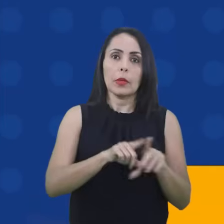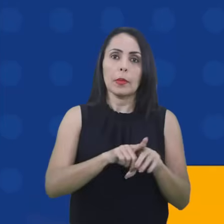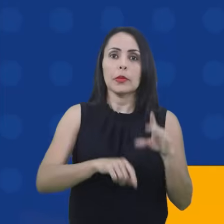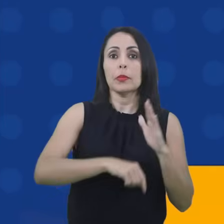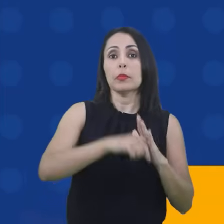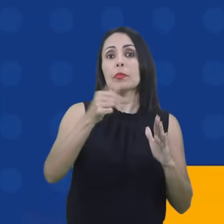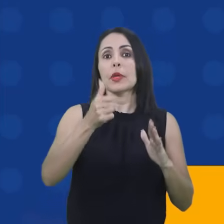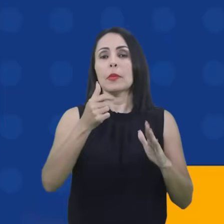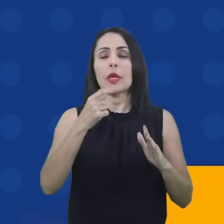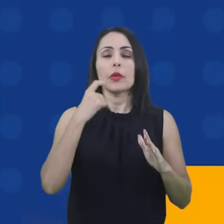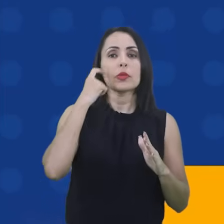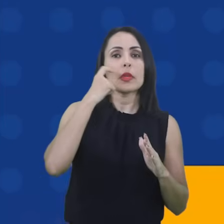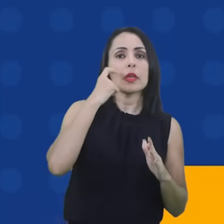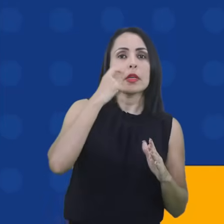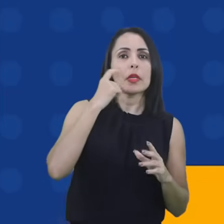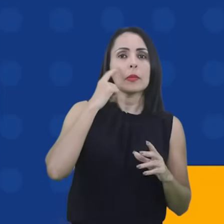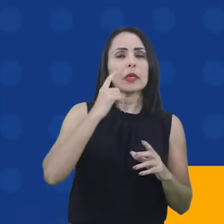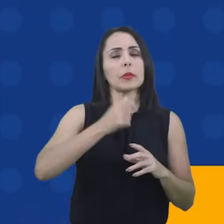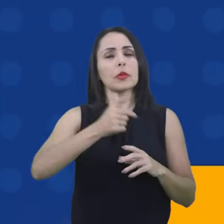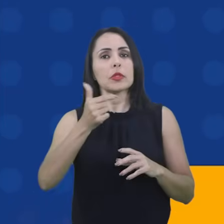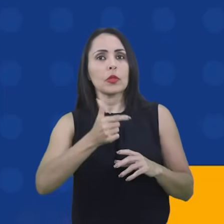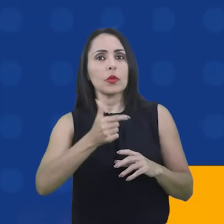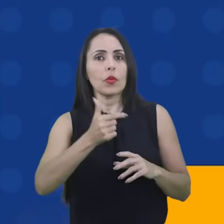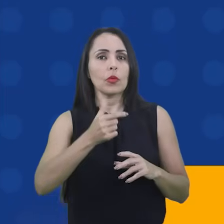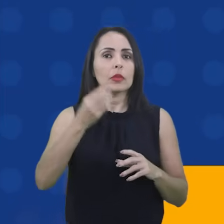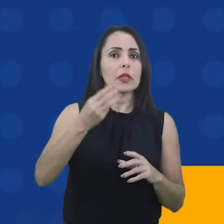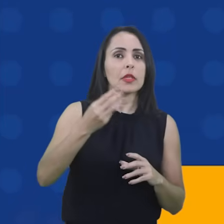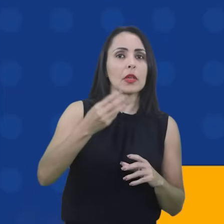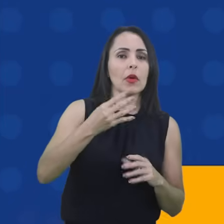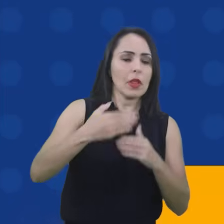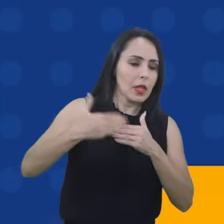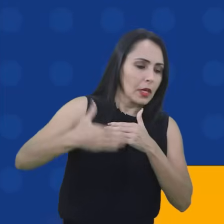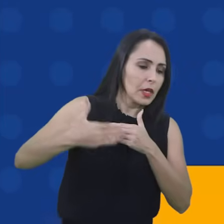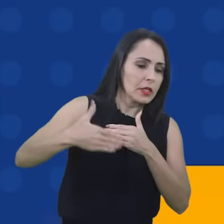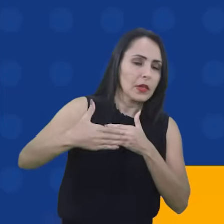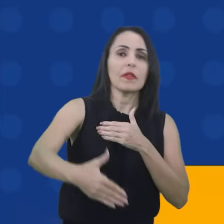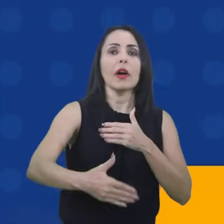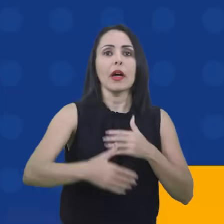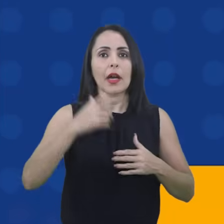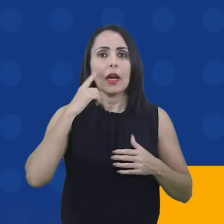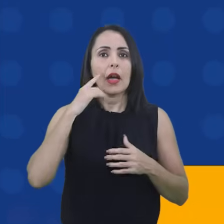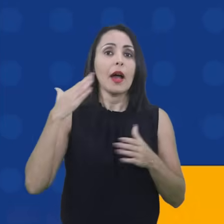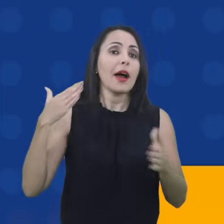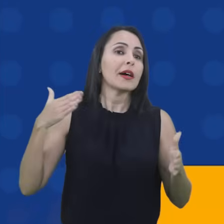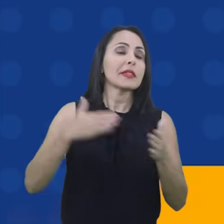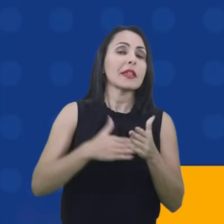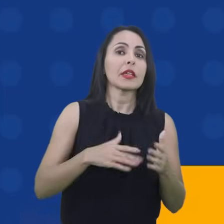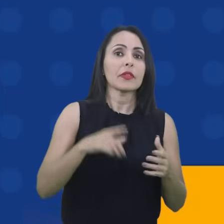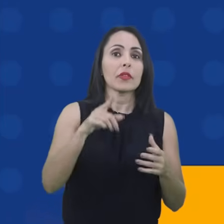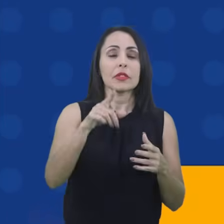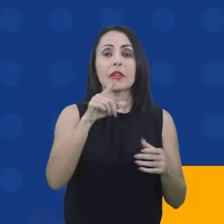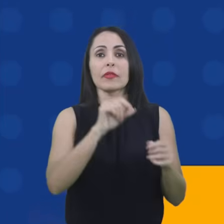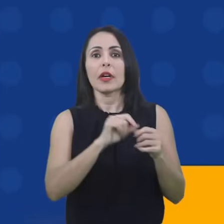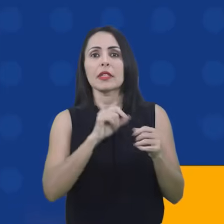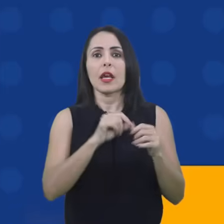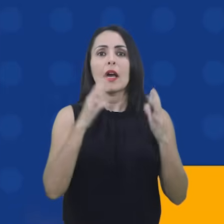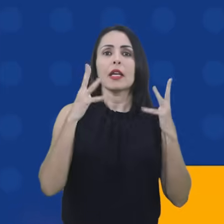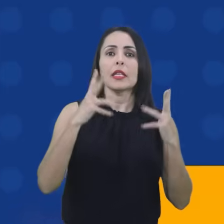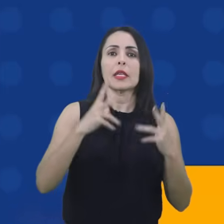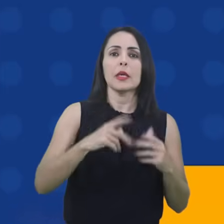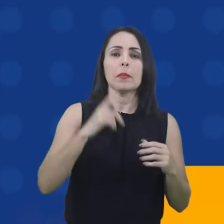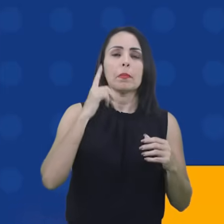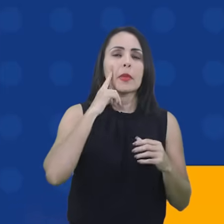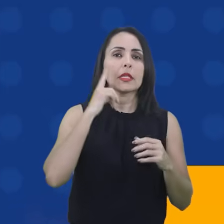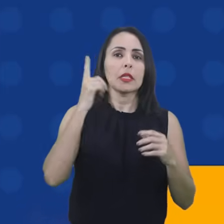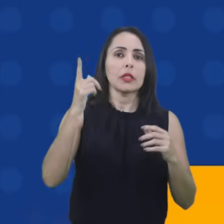primeiro dente, passa para o segundo espaço, terceiro e assim sucessivamente, até que você, né, faça a limpeza de todo o